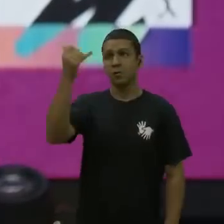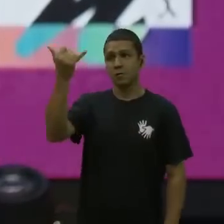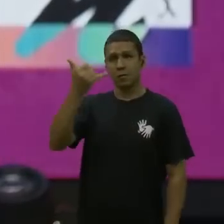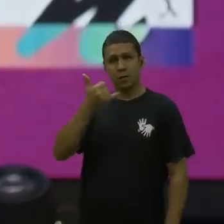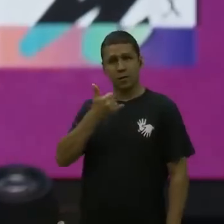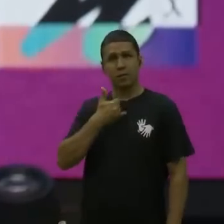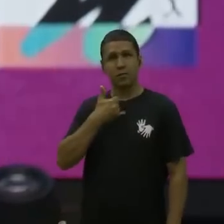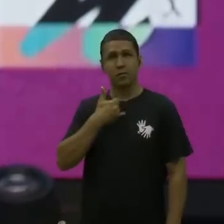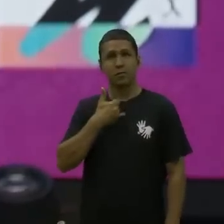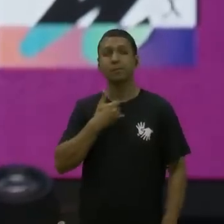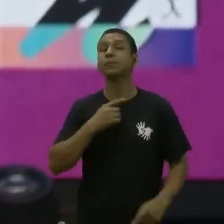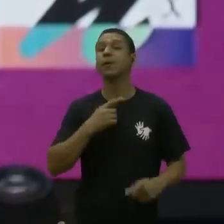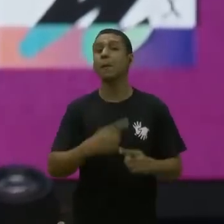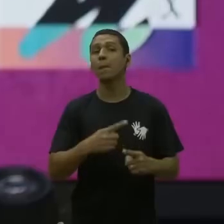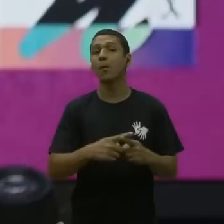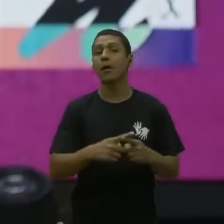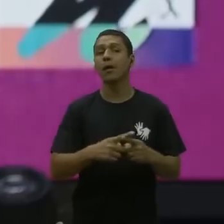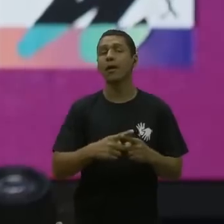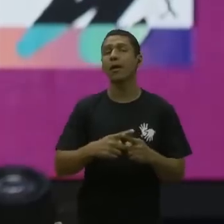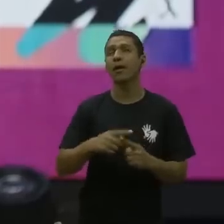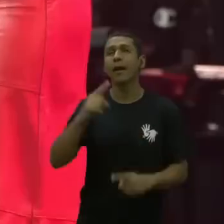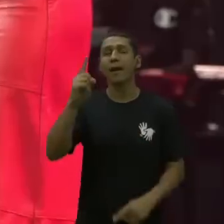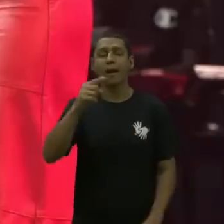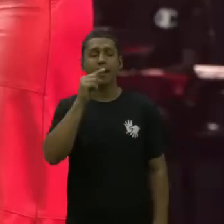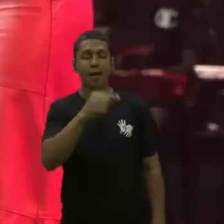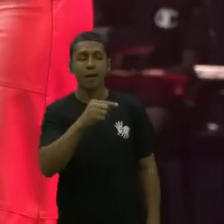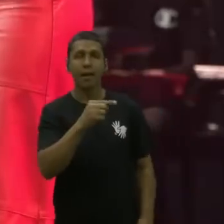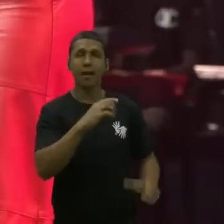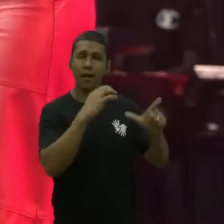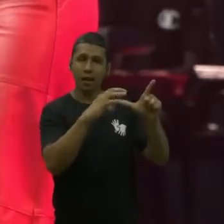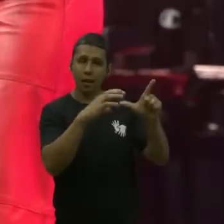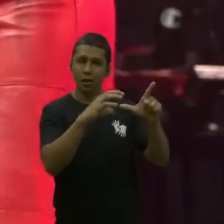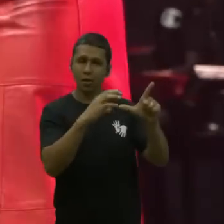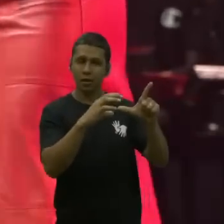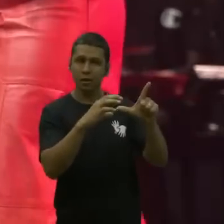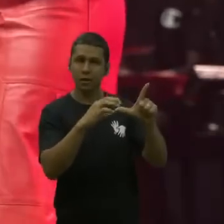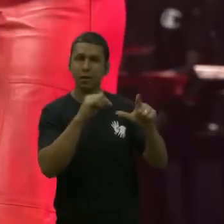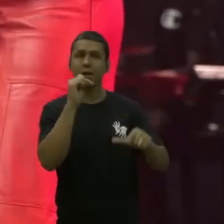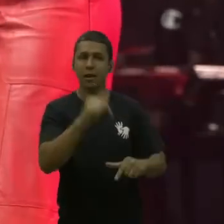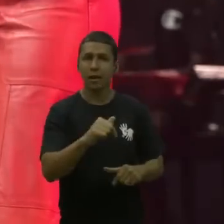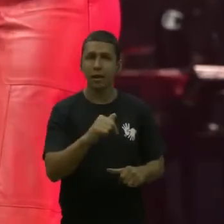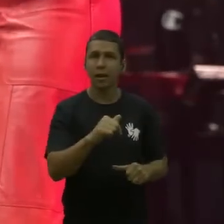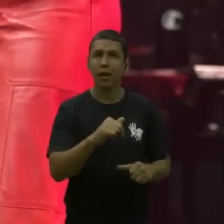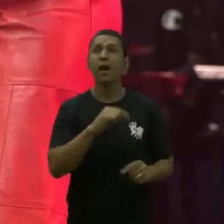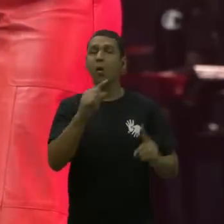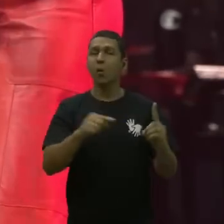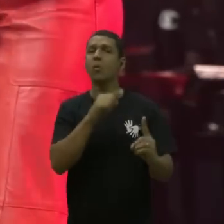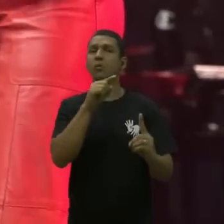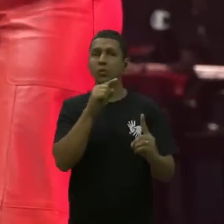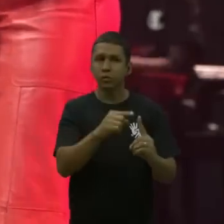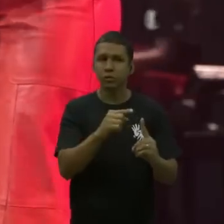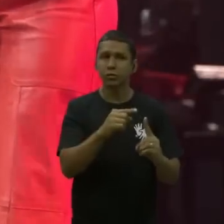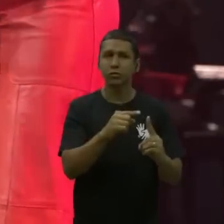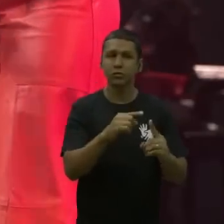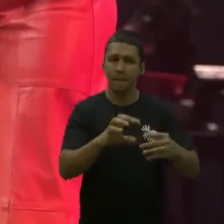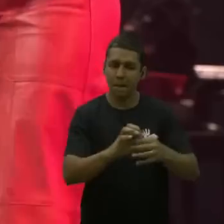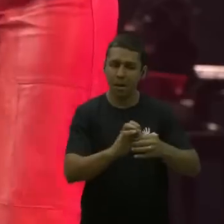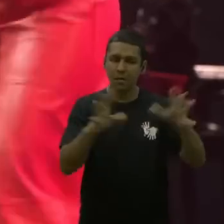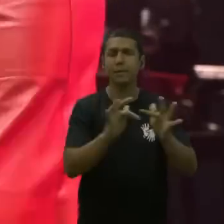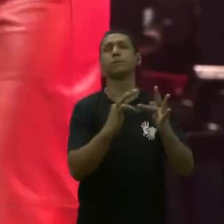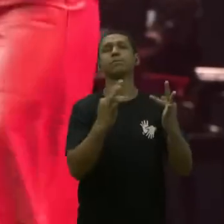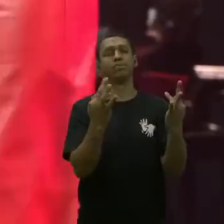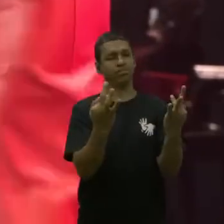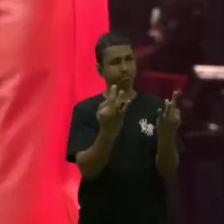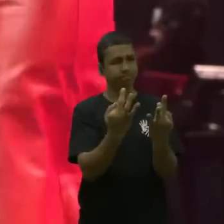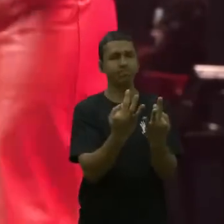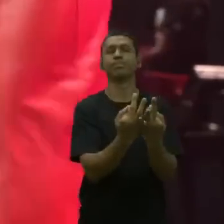porque eu implementei aquela igreja ali para quebrar cadeias na vida de famílias. Lembre a igreja Lagoinha, porque é que eles